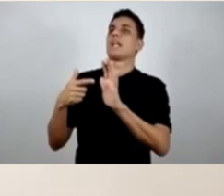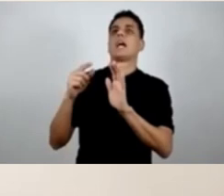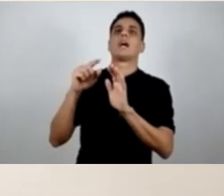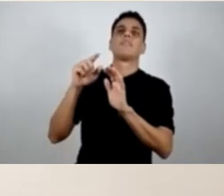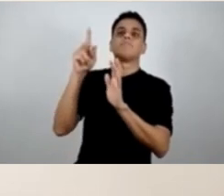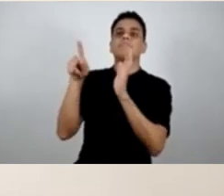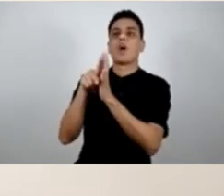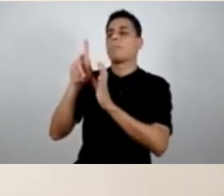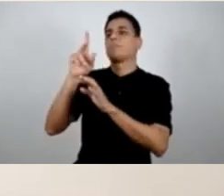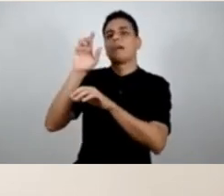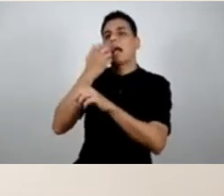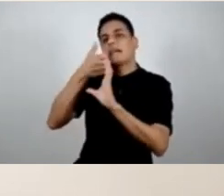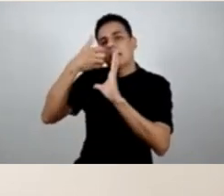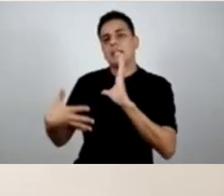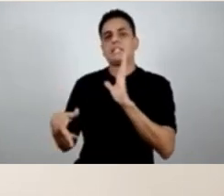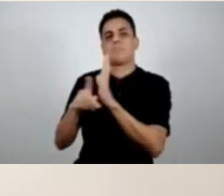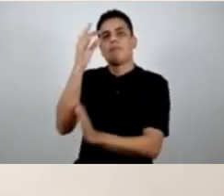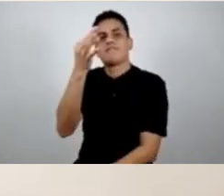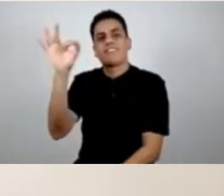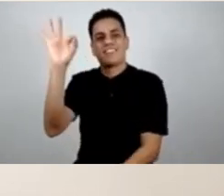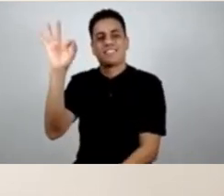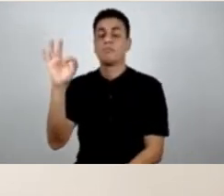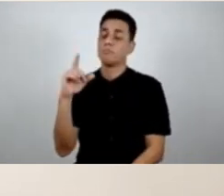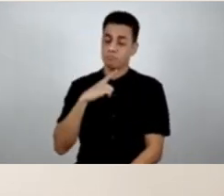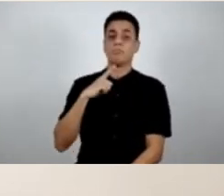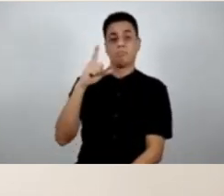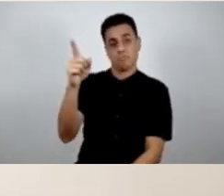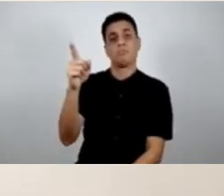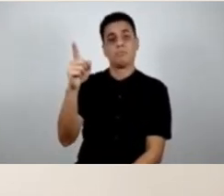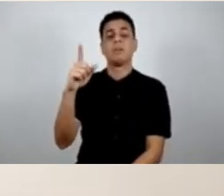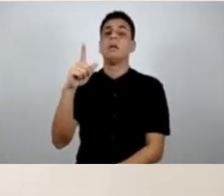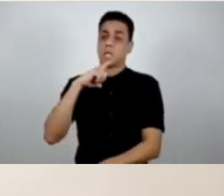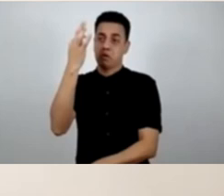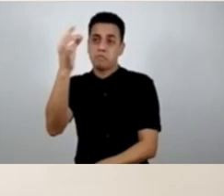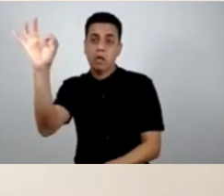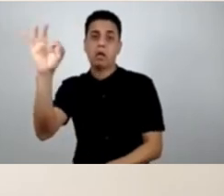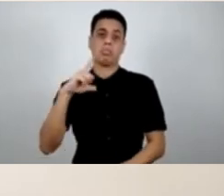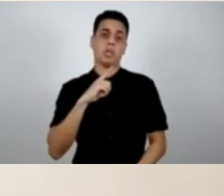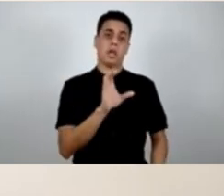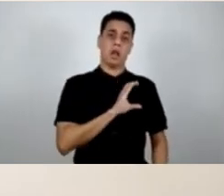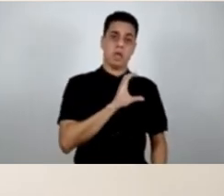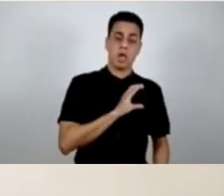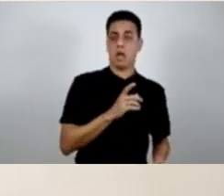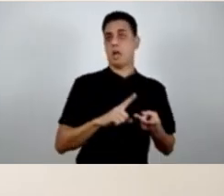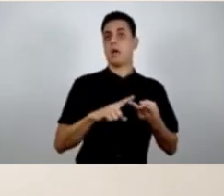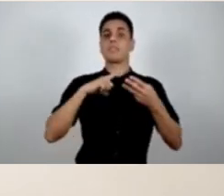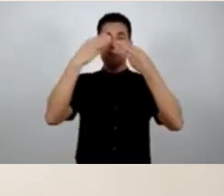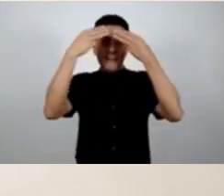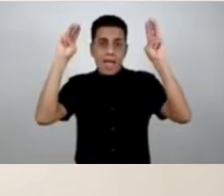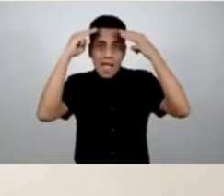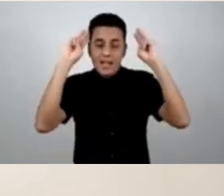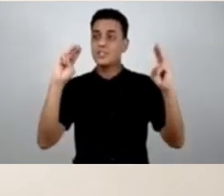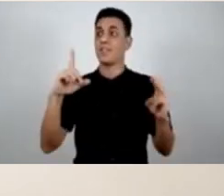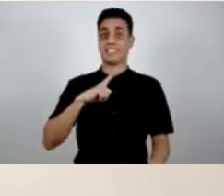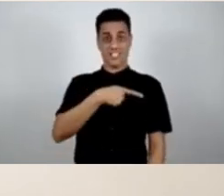promoção daquela área. Né? Isso acontece na França, isso acontece no Canadá, né? Isso acontece no México, né? Na